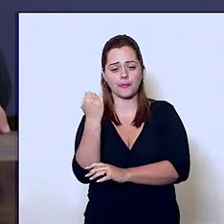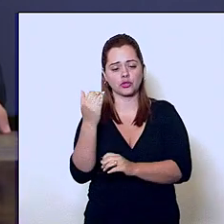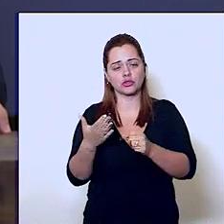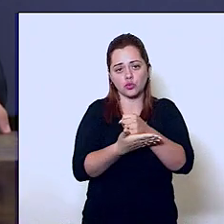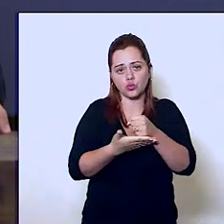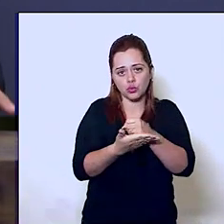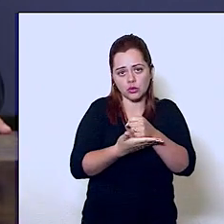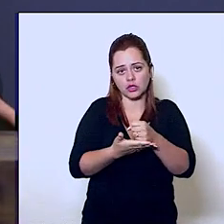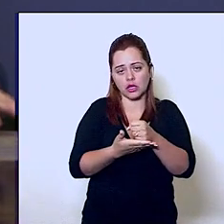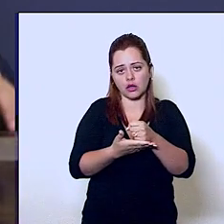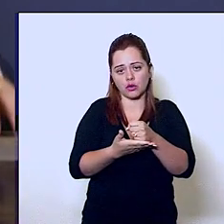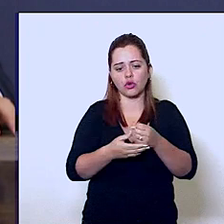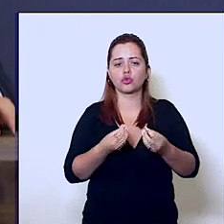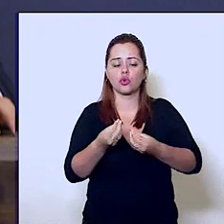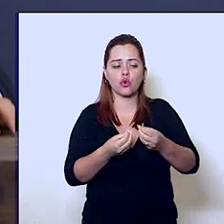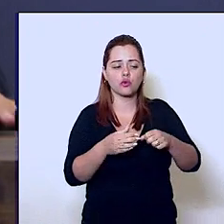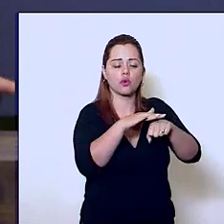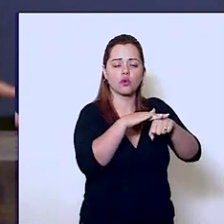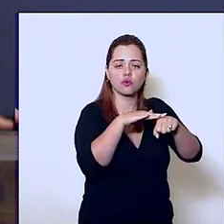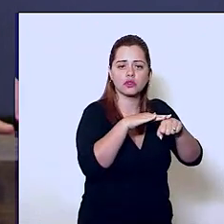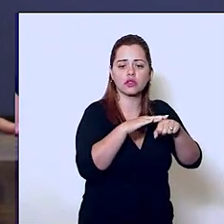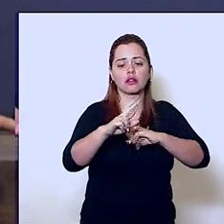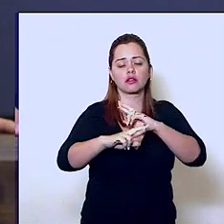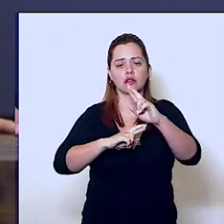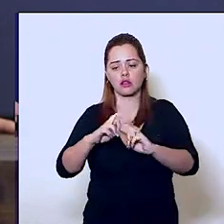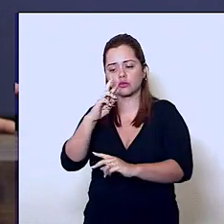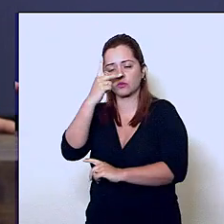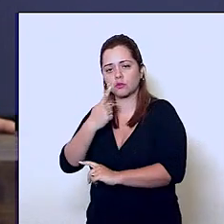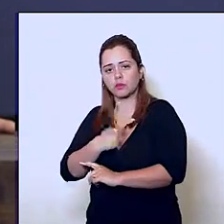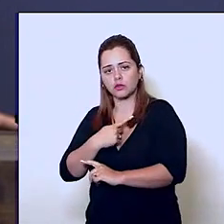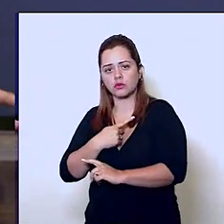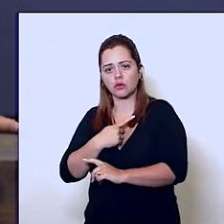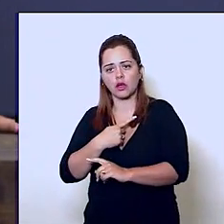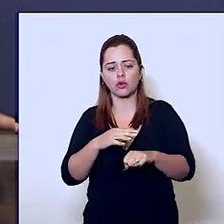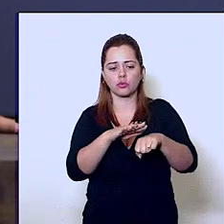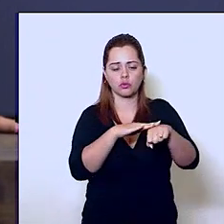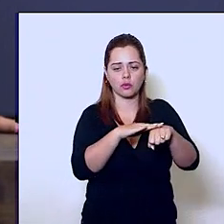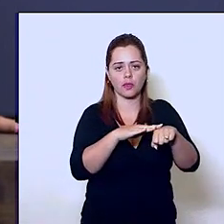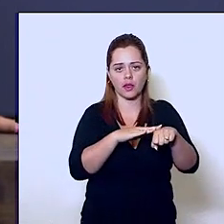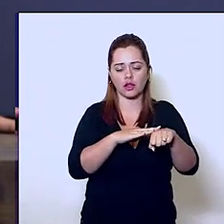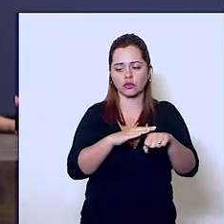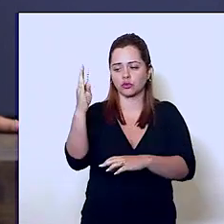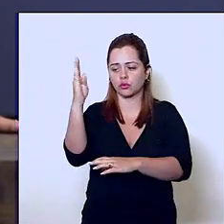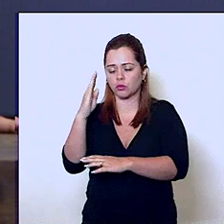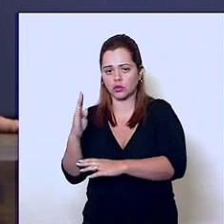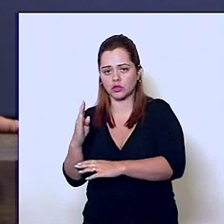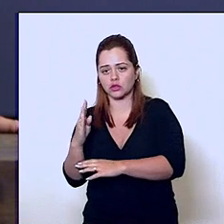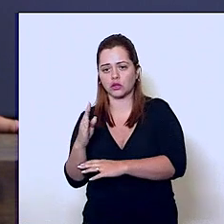da convivência, né, das relações pessoais, no trato republicano, né, dos assuntos que envolviam o Estado